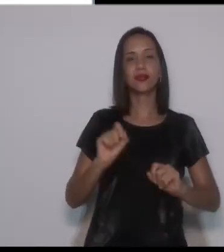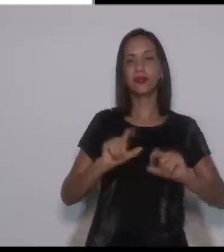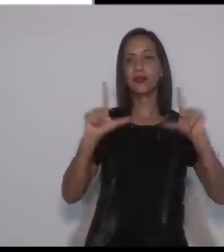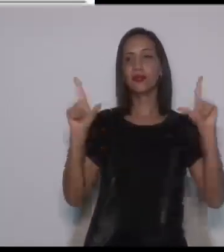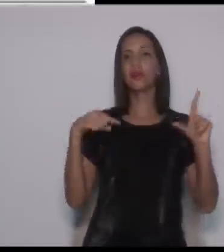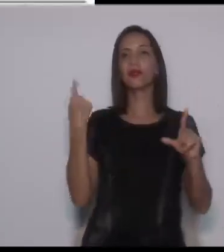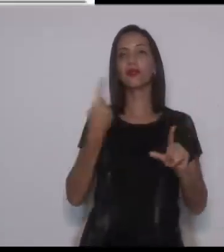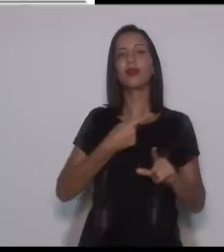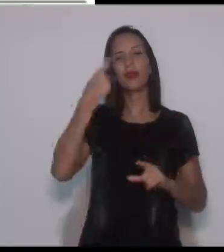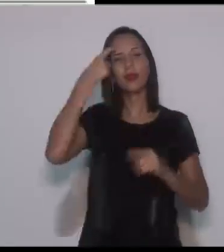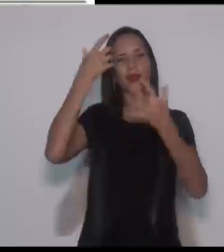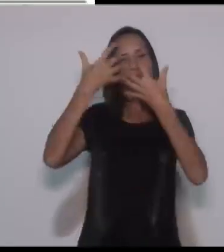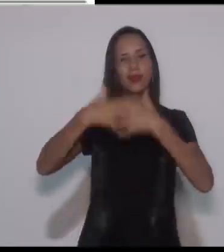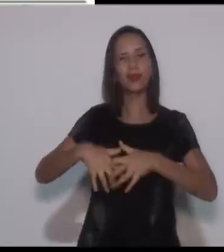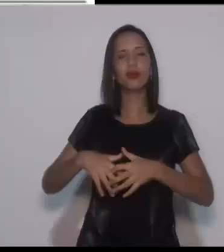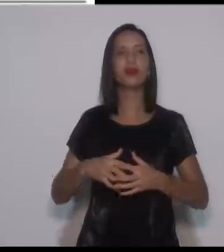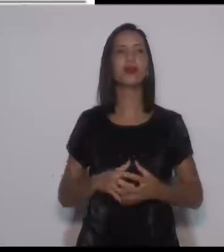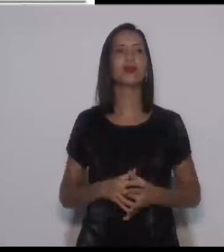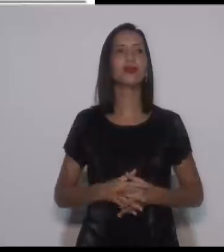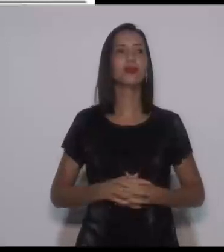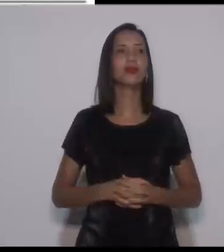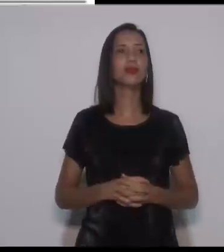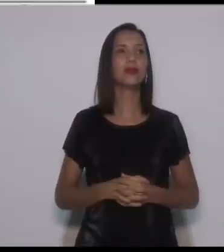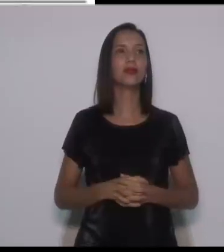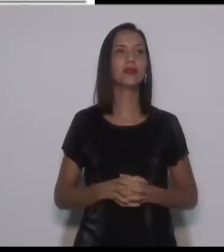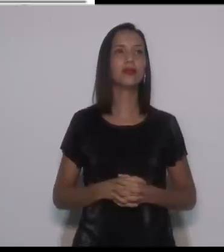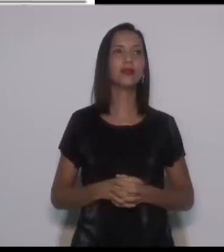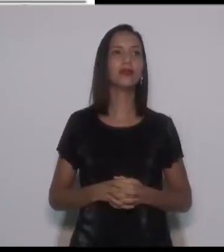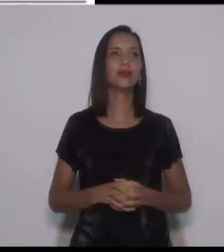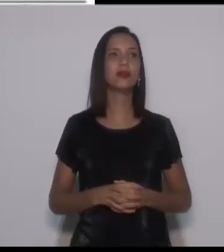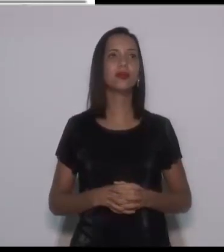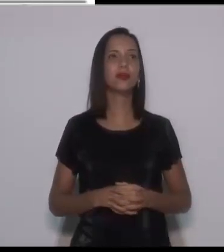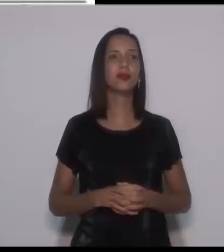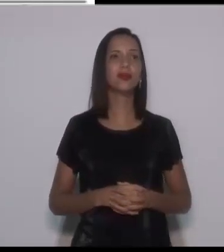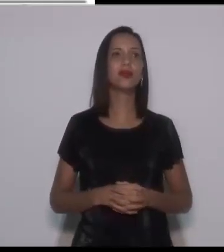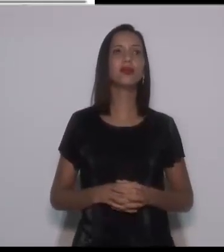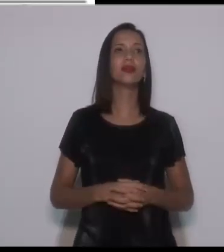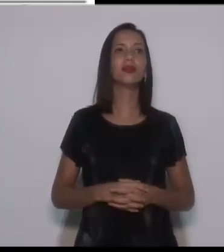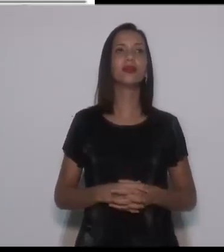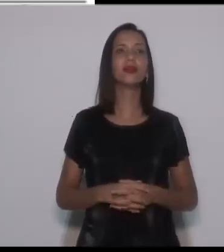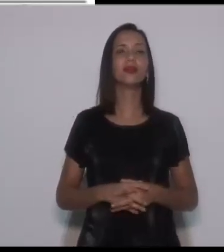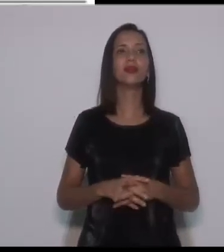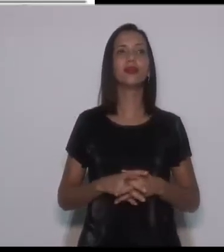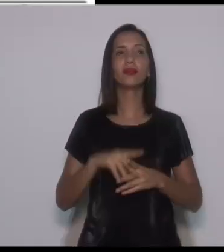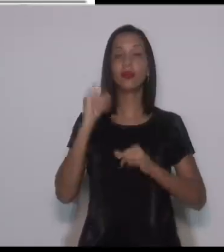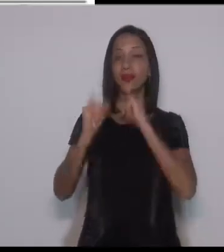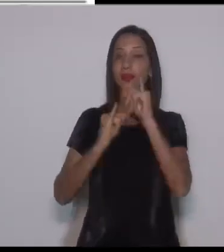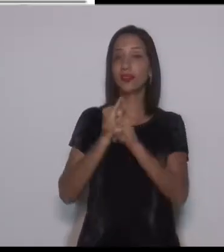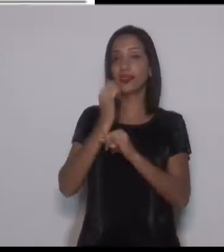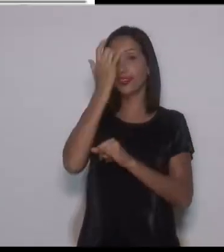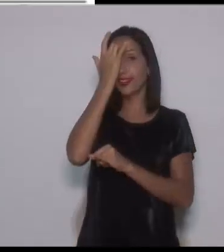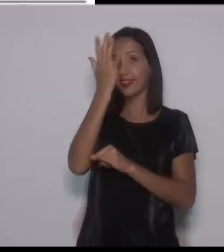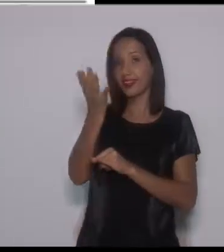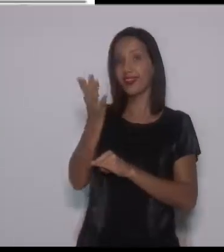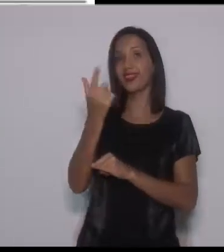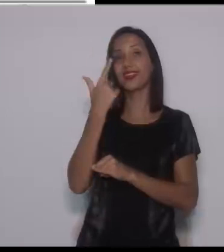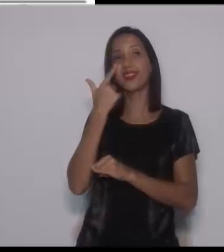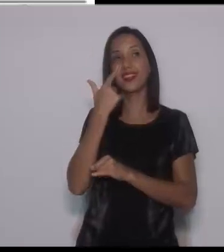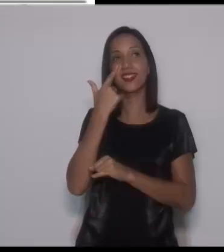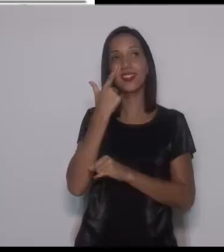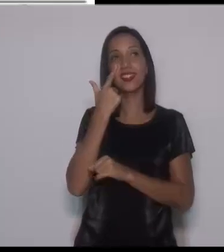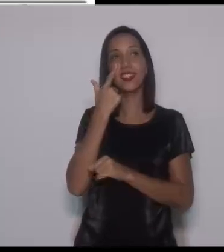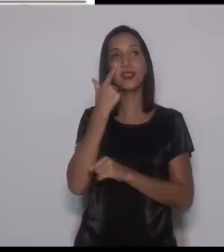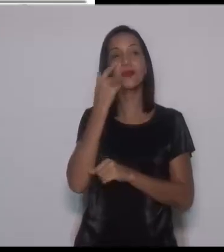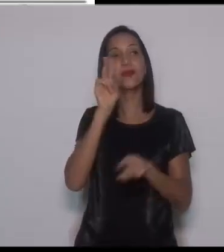para a gente amadurecer um pouco a situação. Ali na internet fica mais fácil de ver, mas eu vou, para quem está